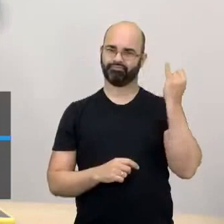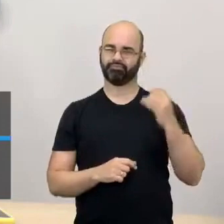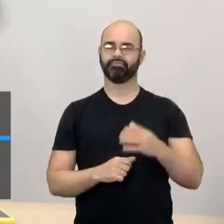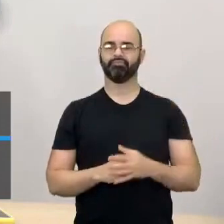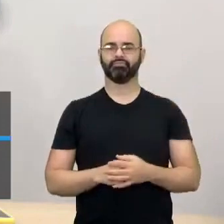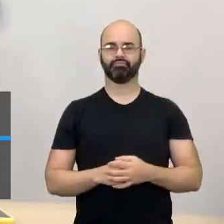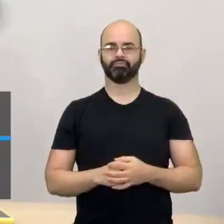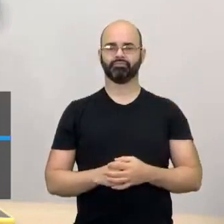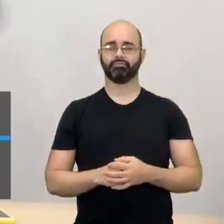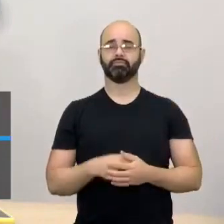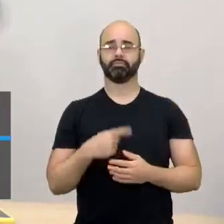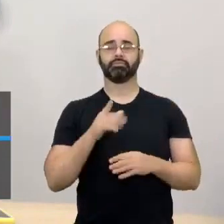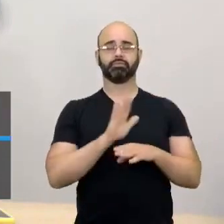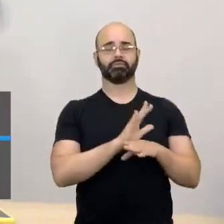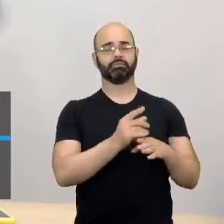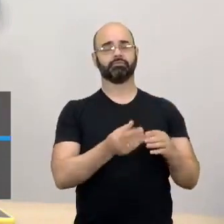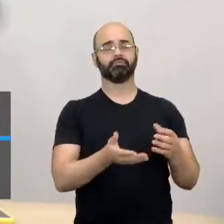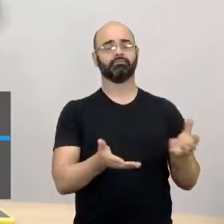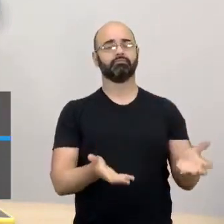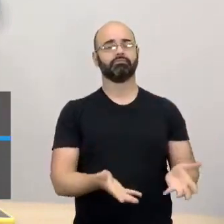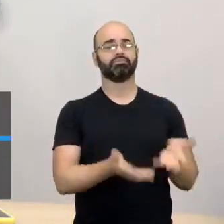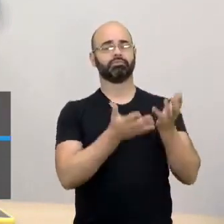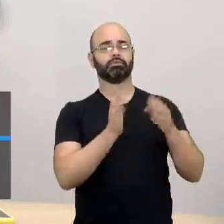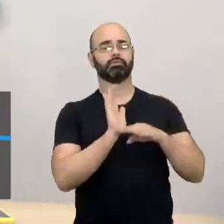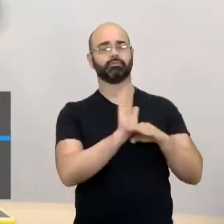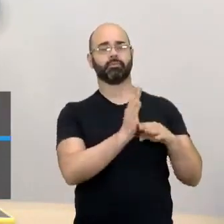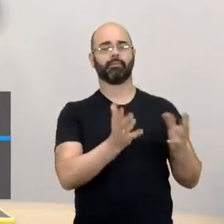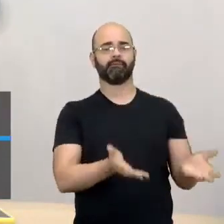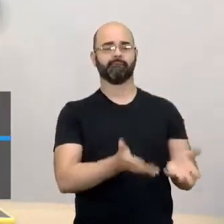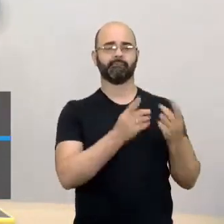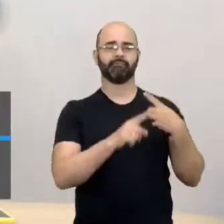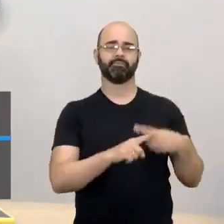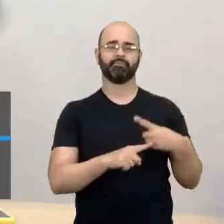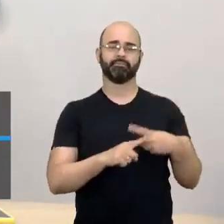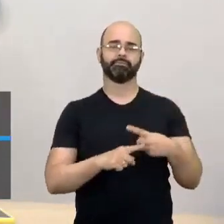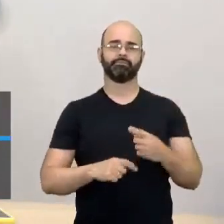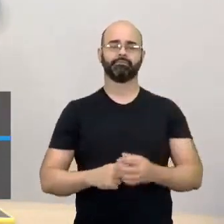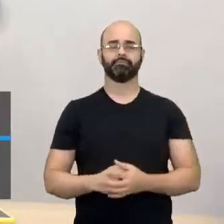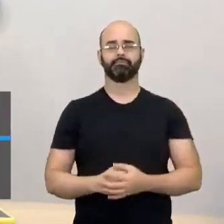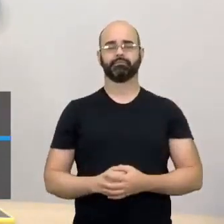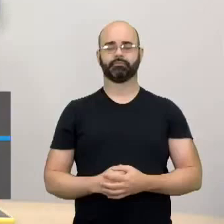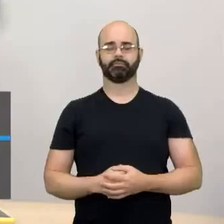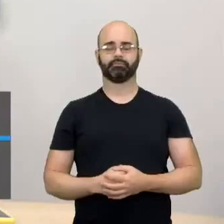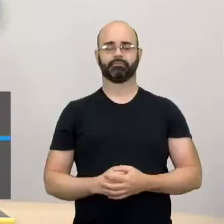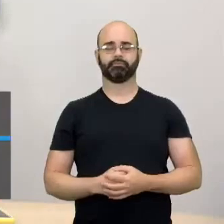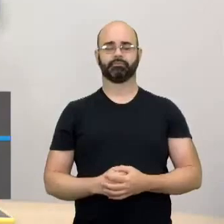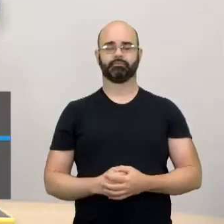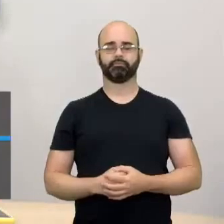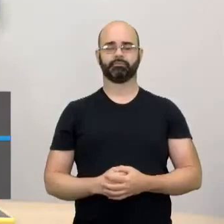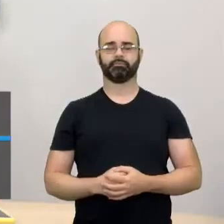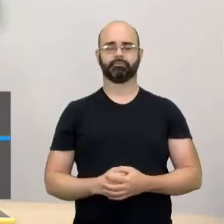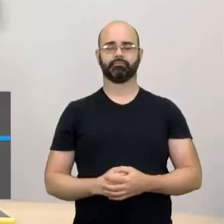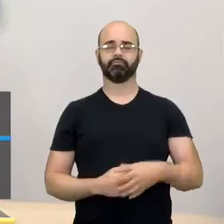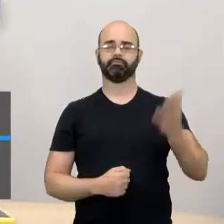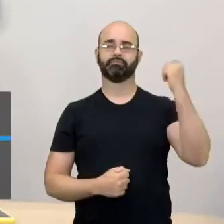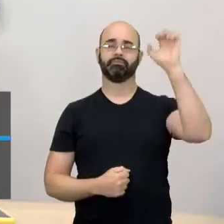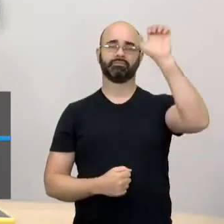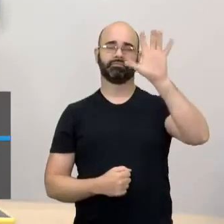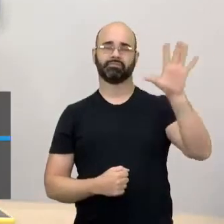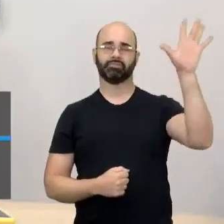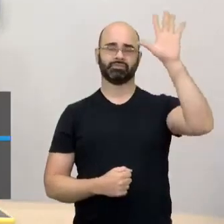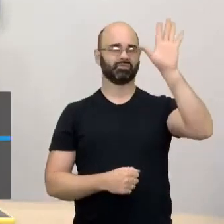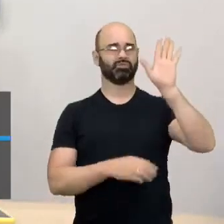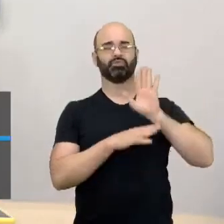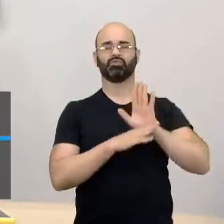soerguimento desse continente aí, né, que muitas vezes aí foi, né, judiado aí, principalmente aí pelos europeus